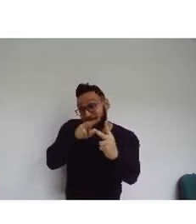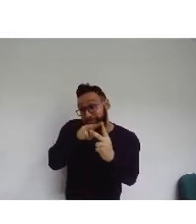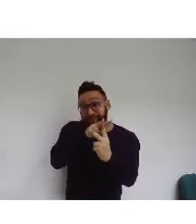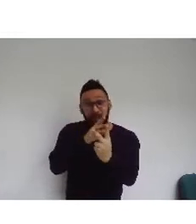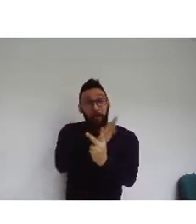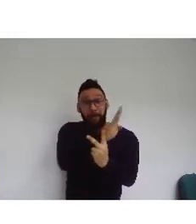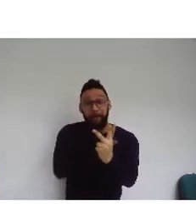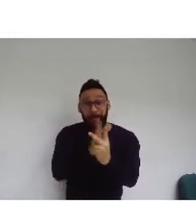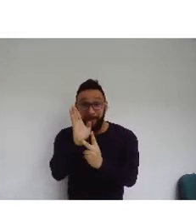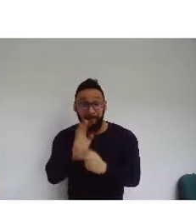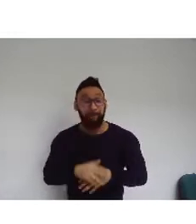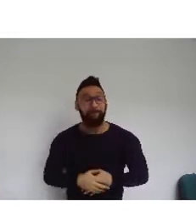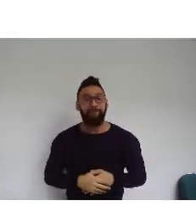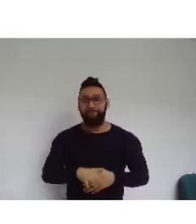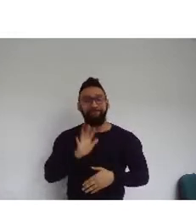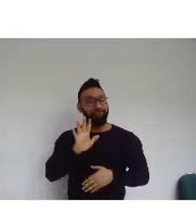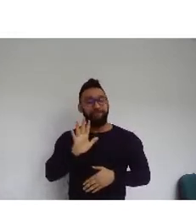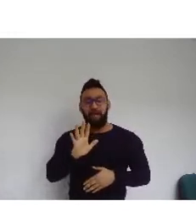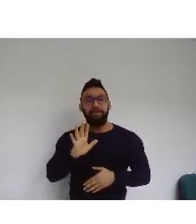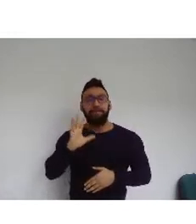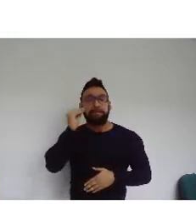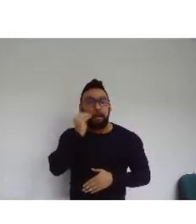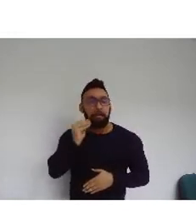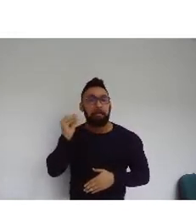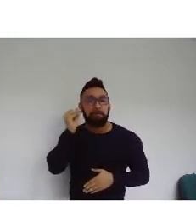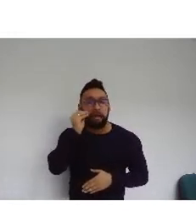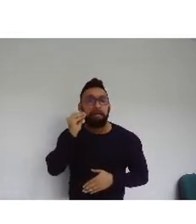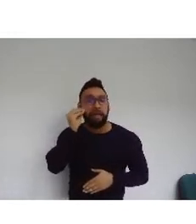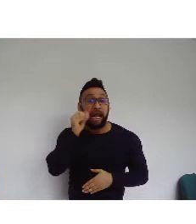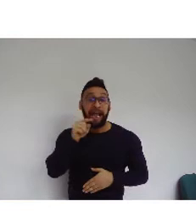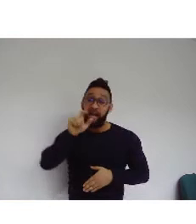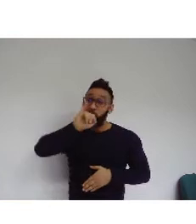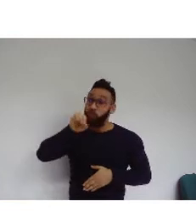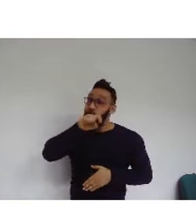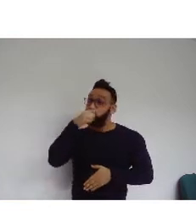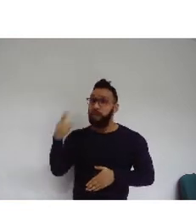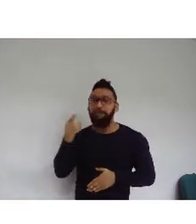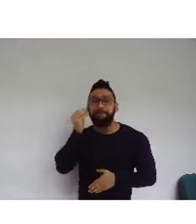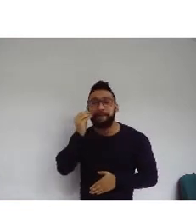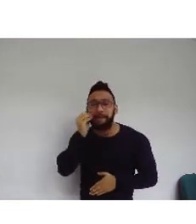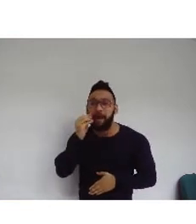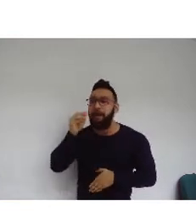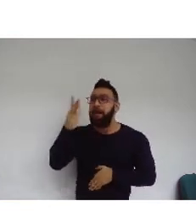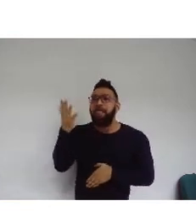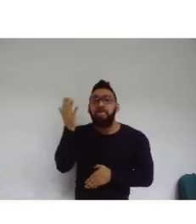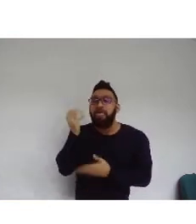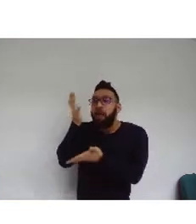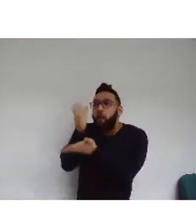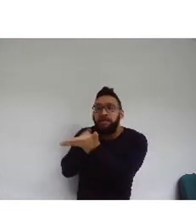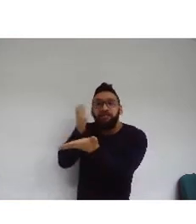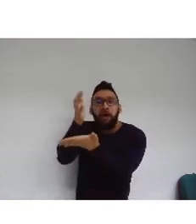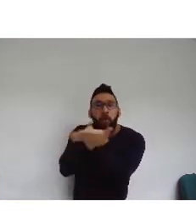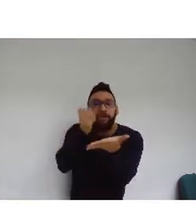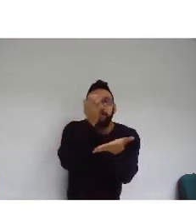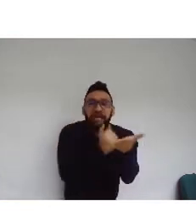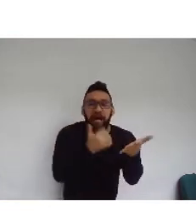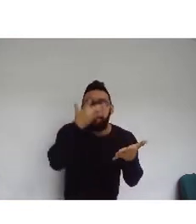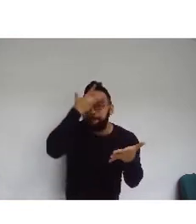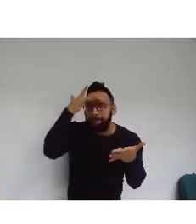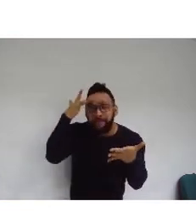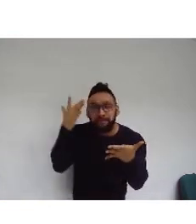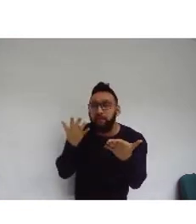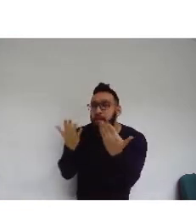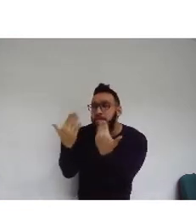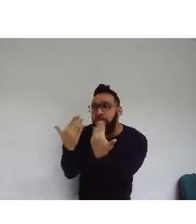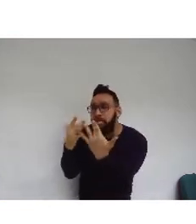ele quantifica o número de tentativas de importação de parceiros. É um exercício escalar que